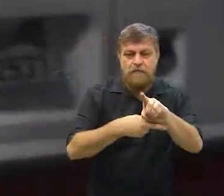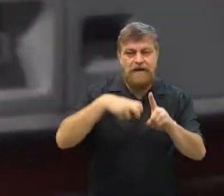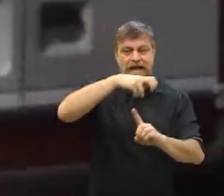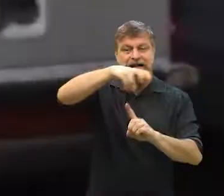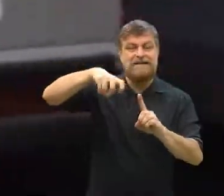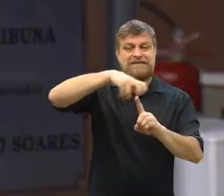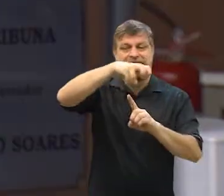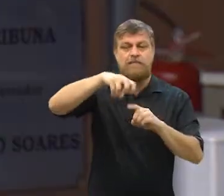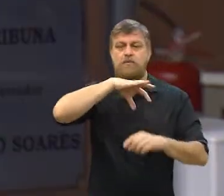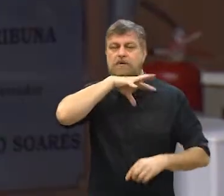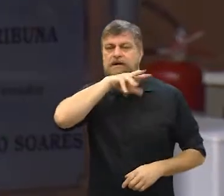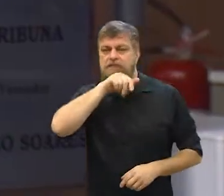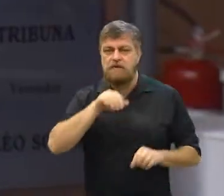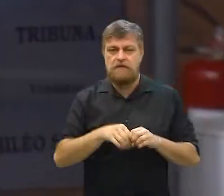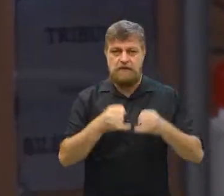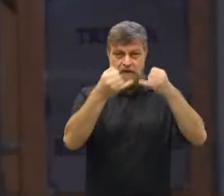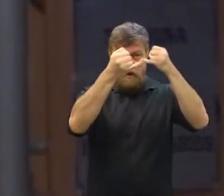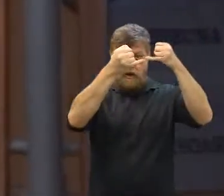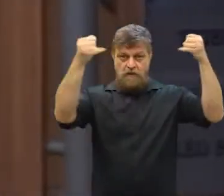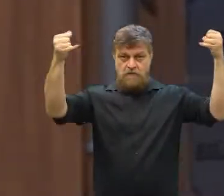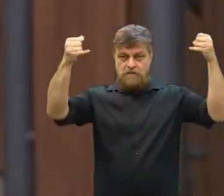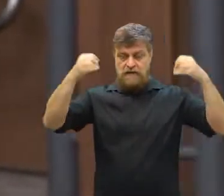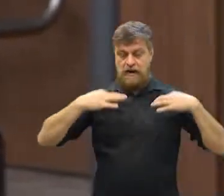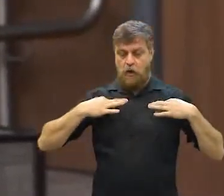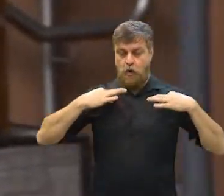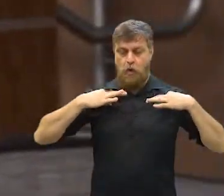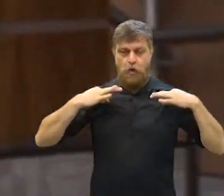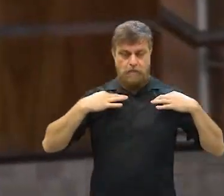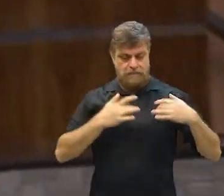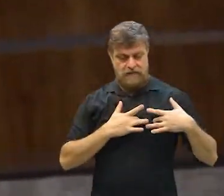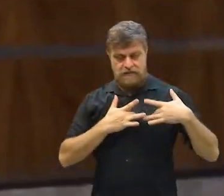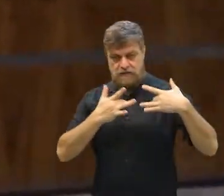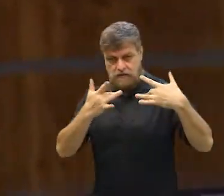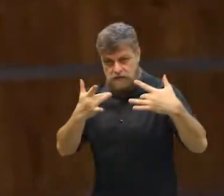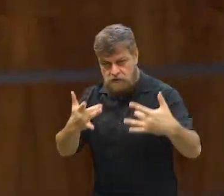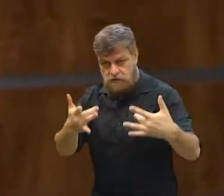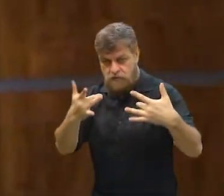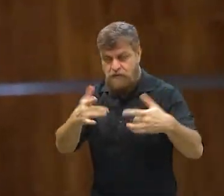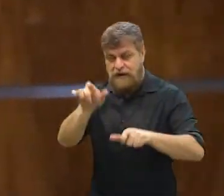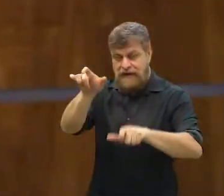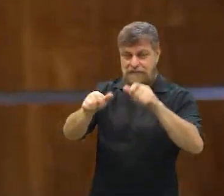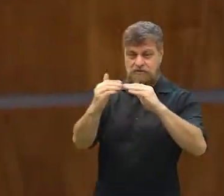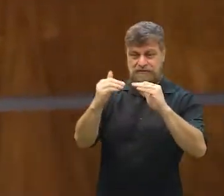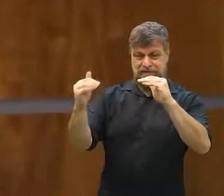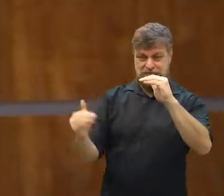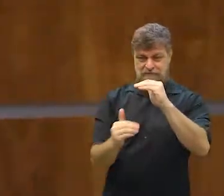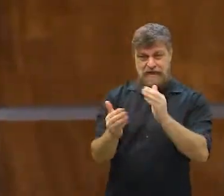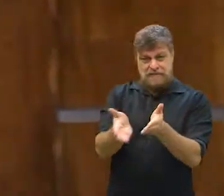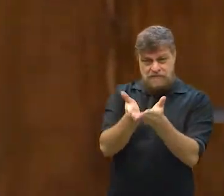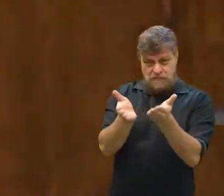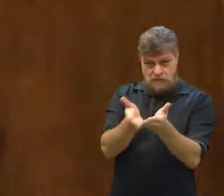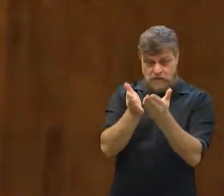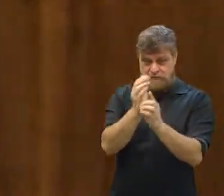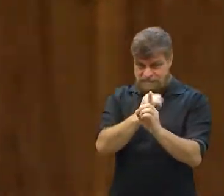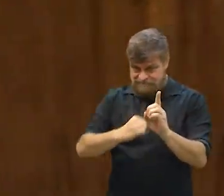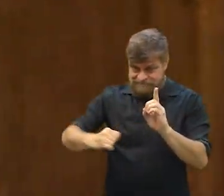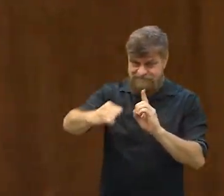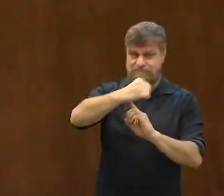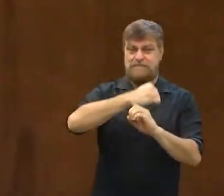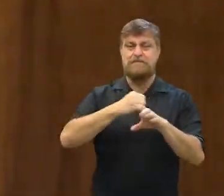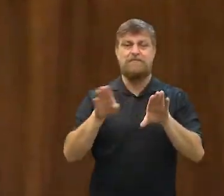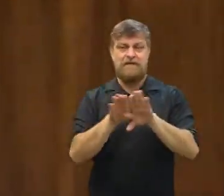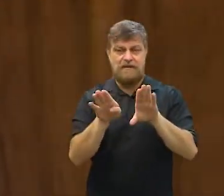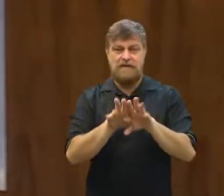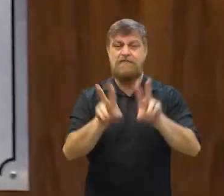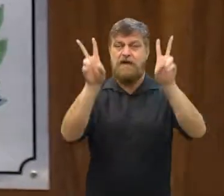e Samu animal o projeto varal solidário aqui incentivo à doação de roupas a pessoas em condição de vulnerabilidade social